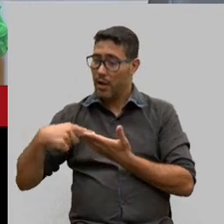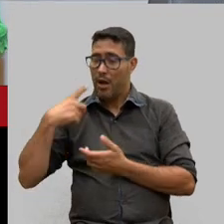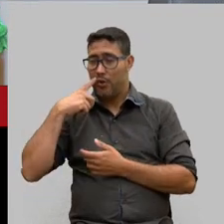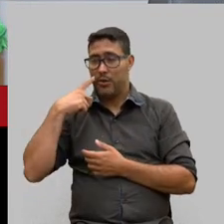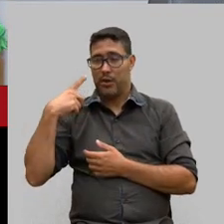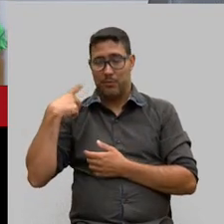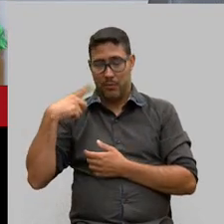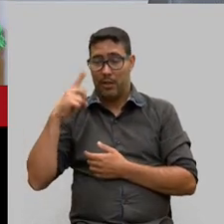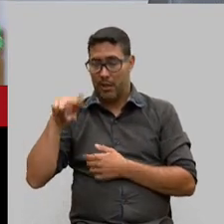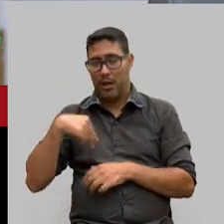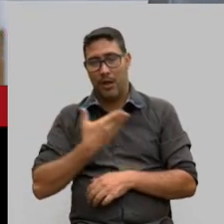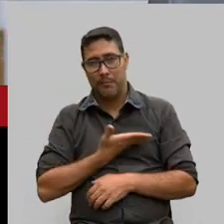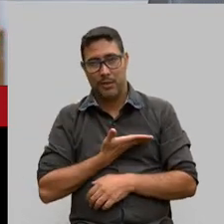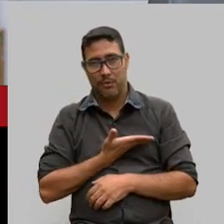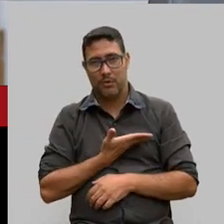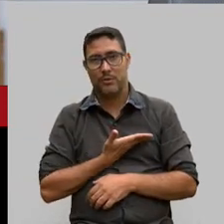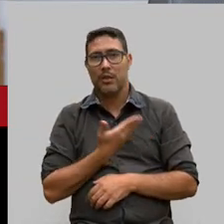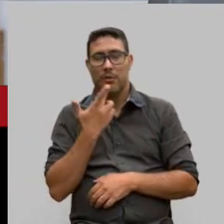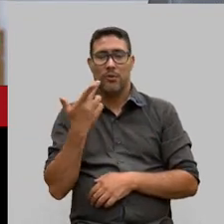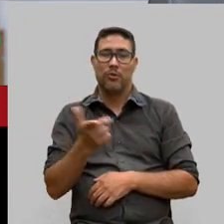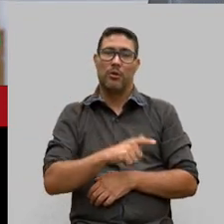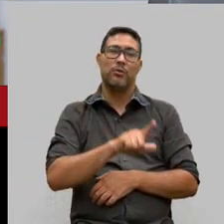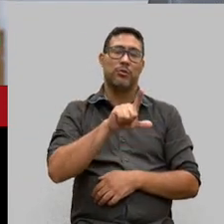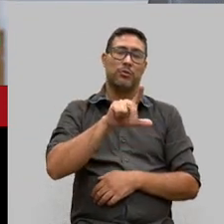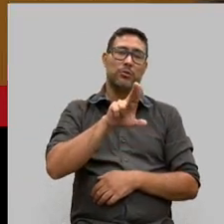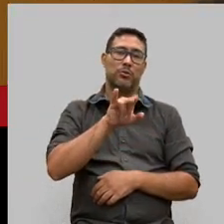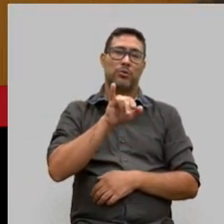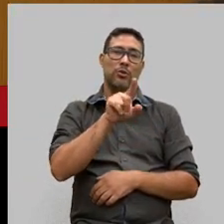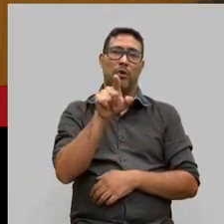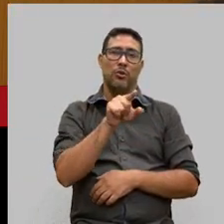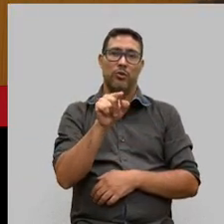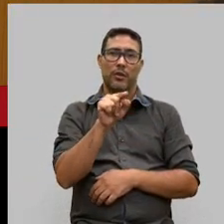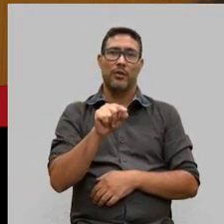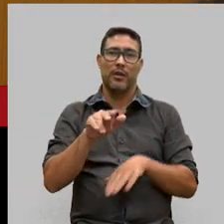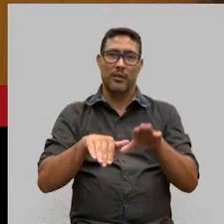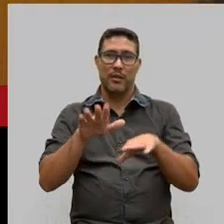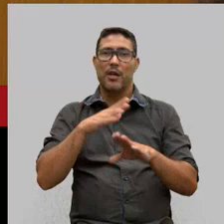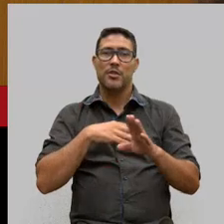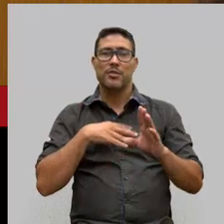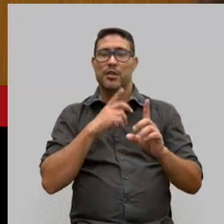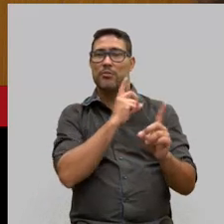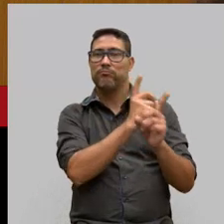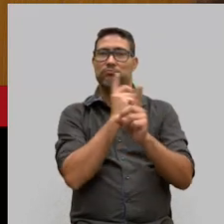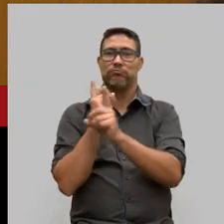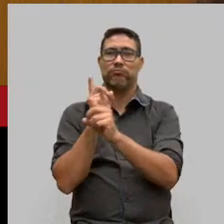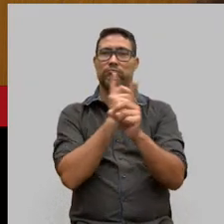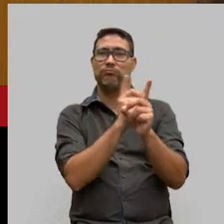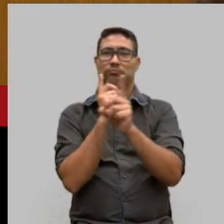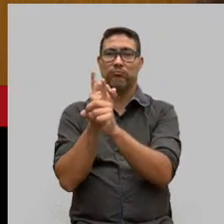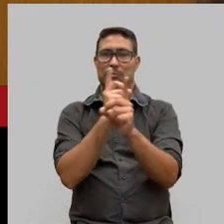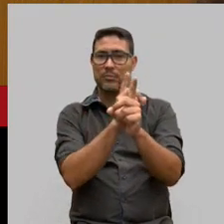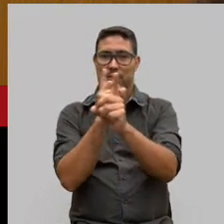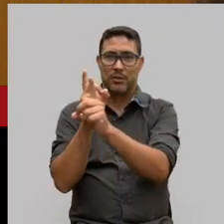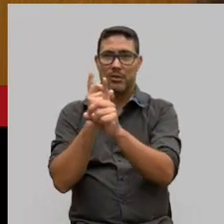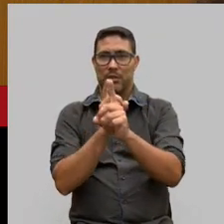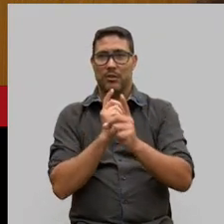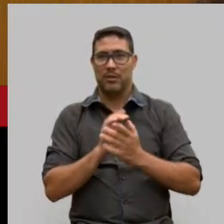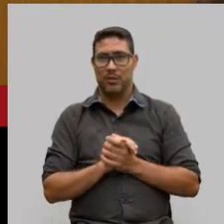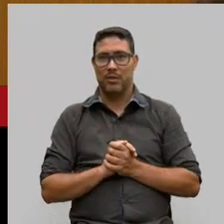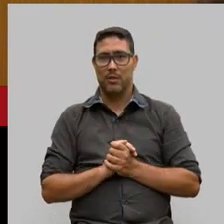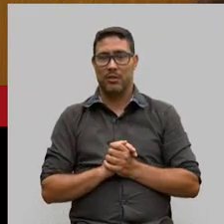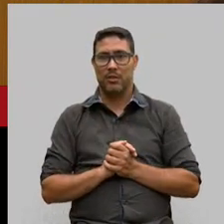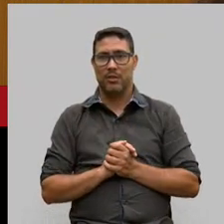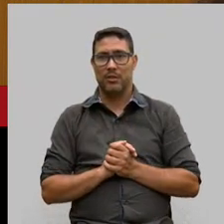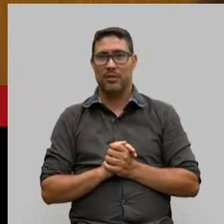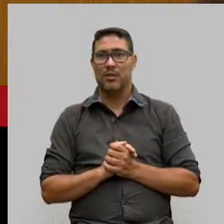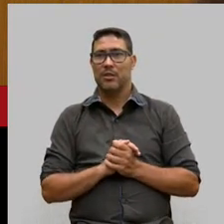nesse como o Luiz Renato bem disse a gente acaba se esbarrando de alguma forma nossa tem uma agenda enorme aqui a gente acaba se